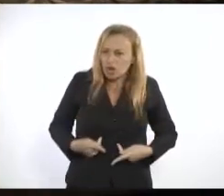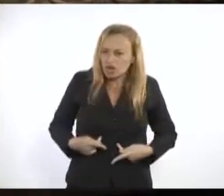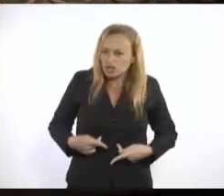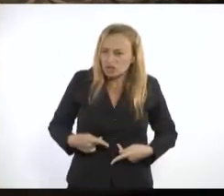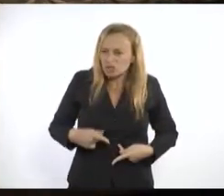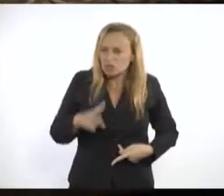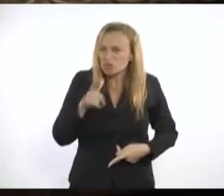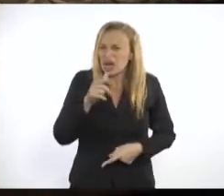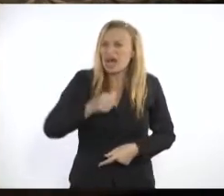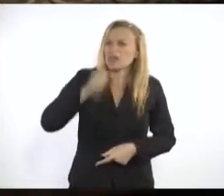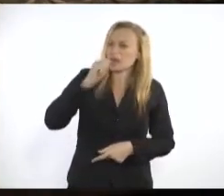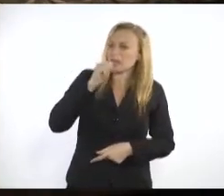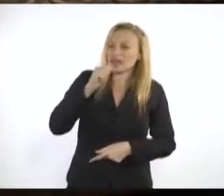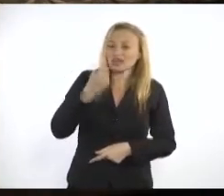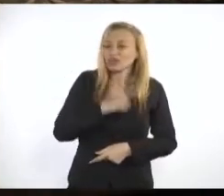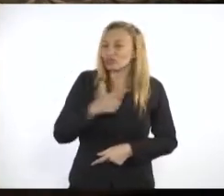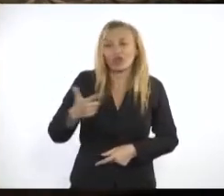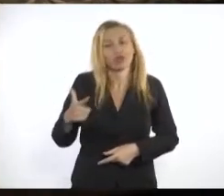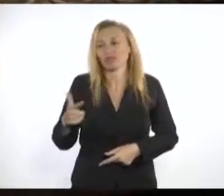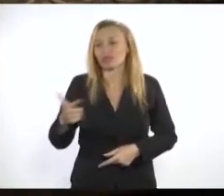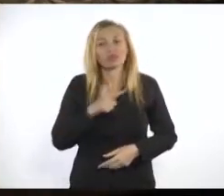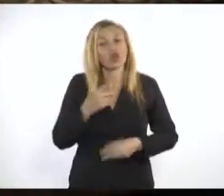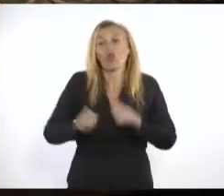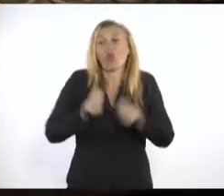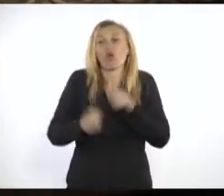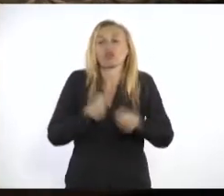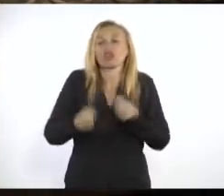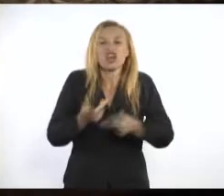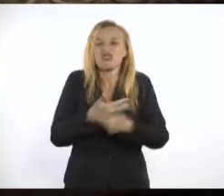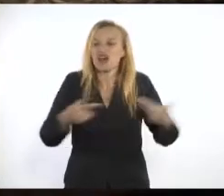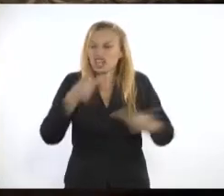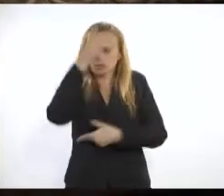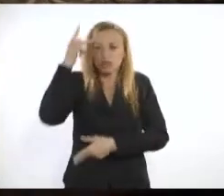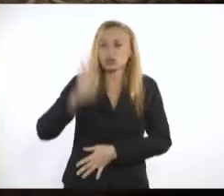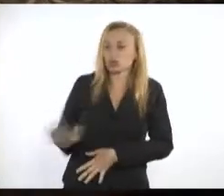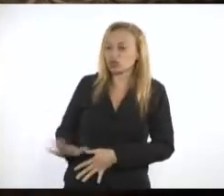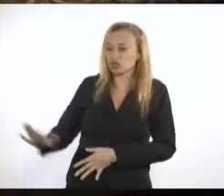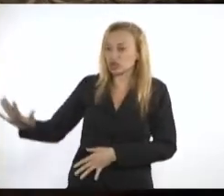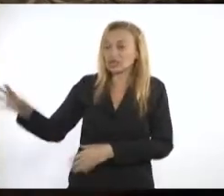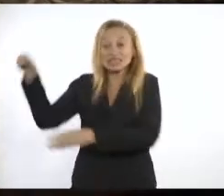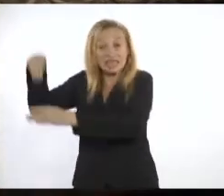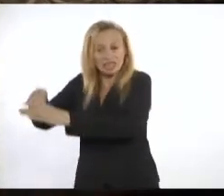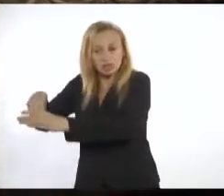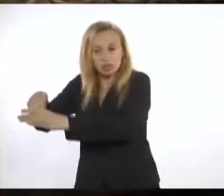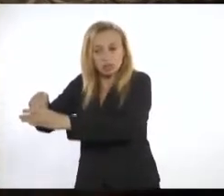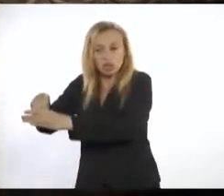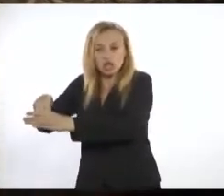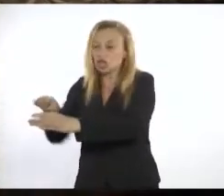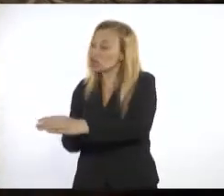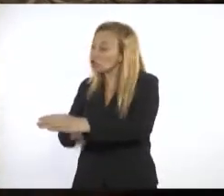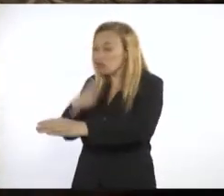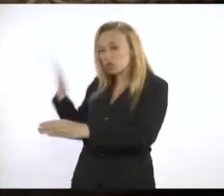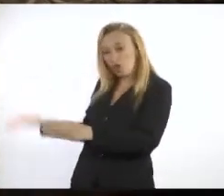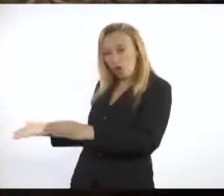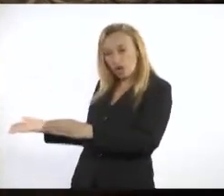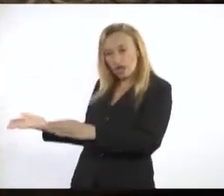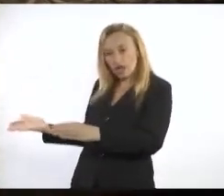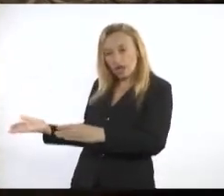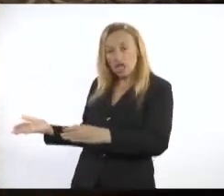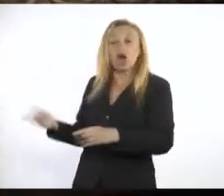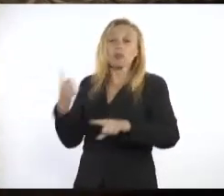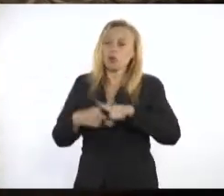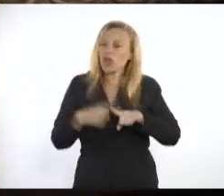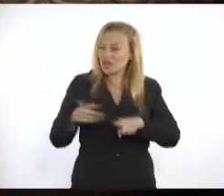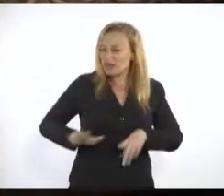Inclusive, várias pessoas dentro da favela e fora da favela, porque a favela é o lugar que eu frequento.